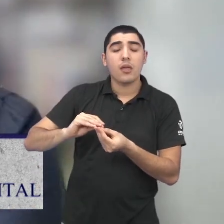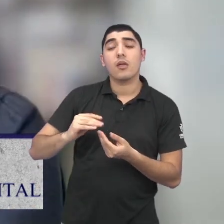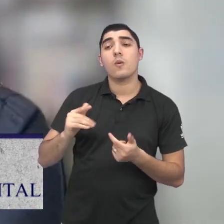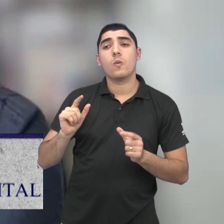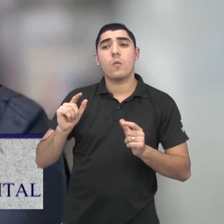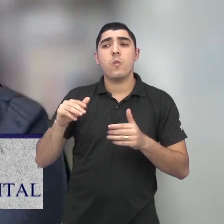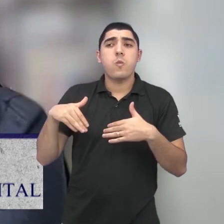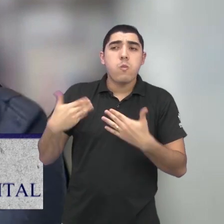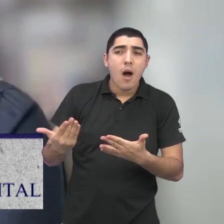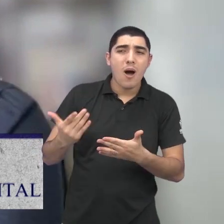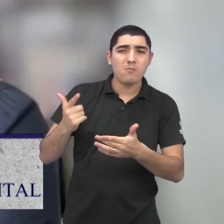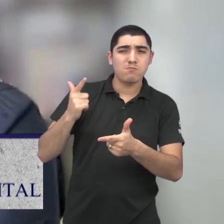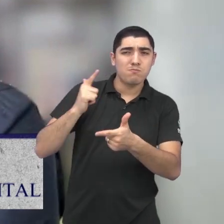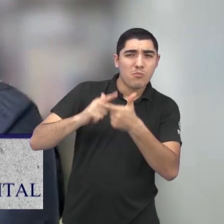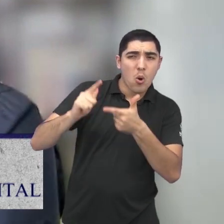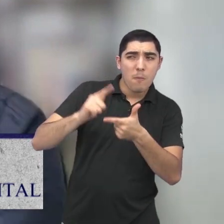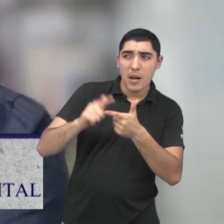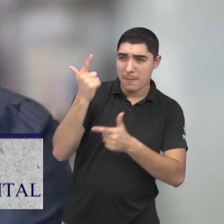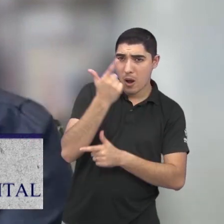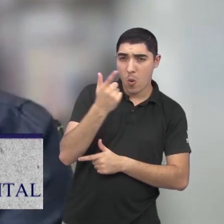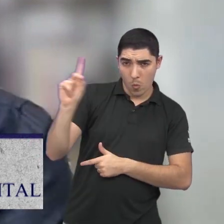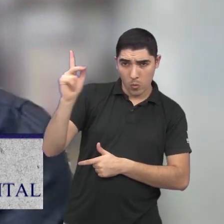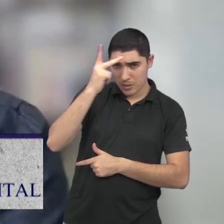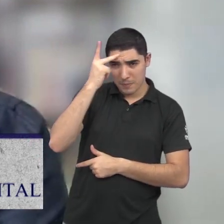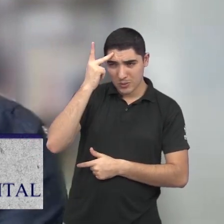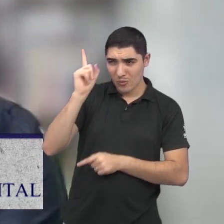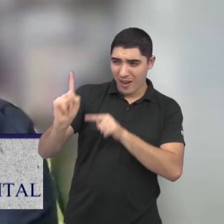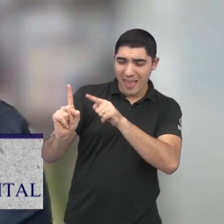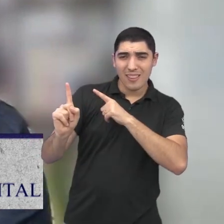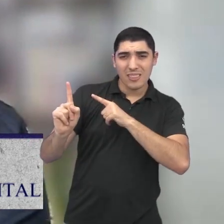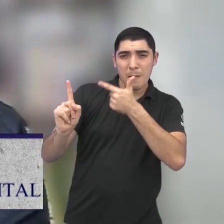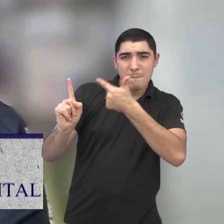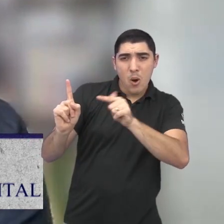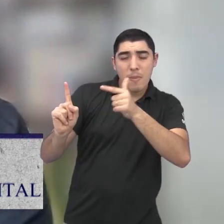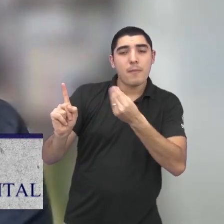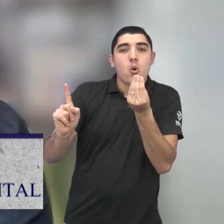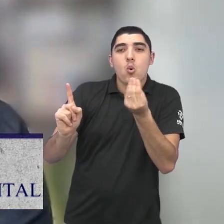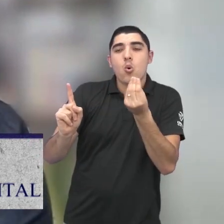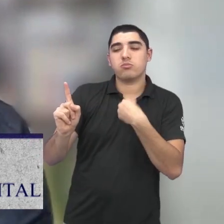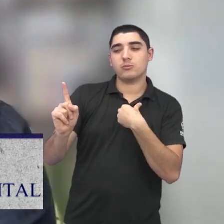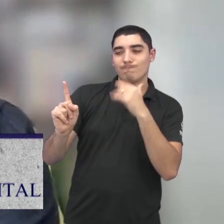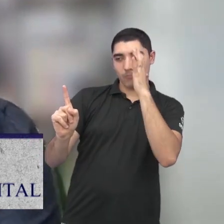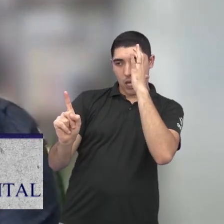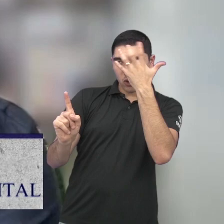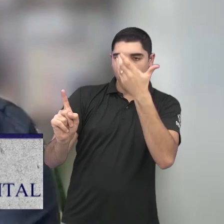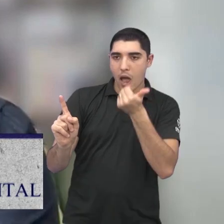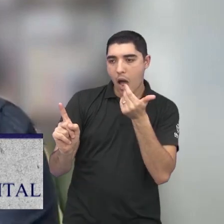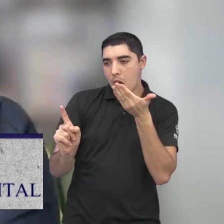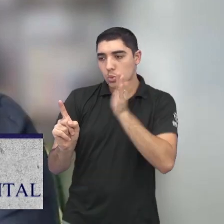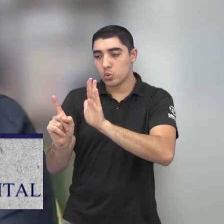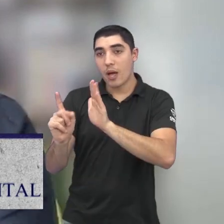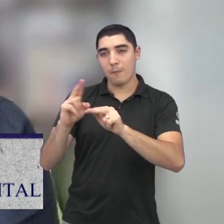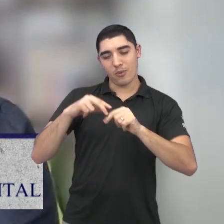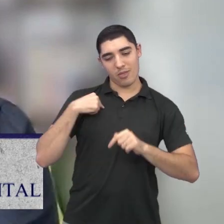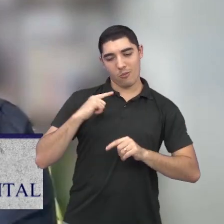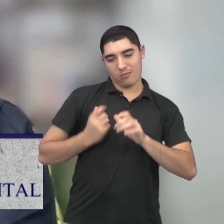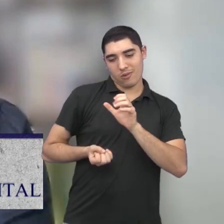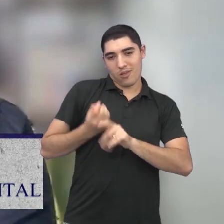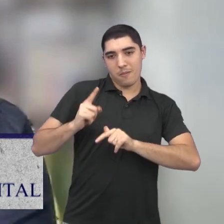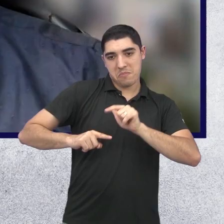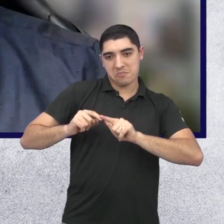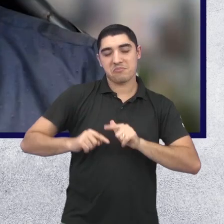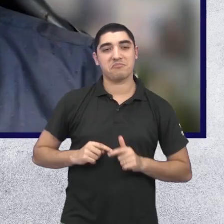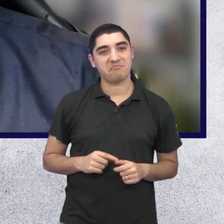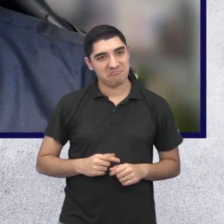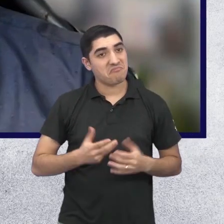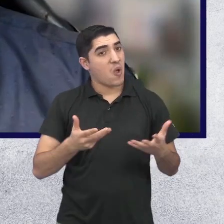os problemas que existiam para aquela pessoa usuária e resolva isso através do seu